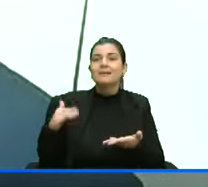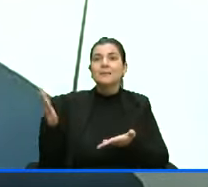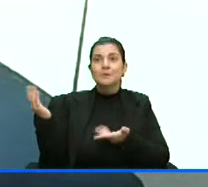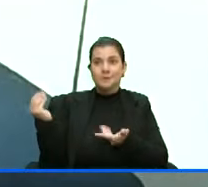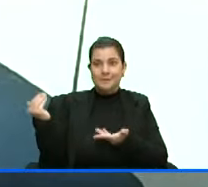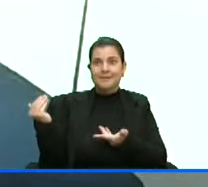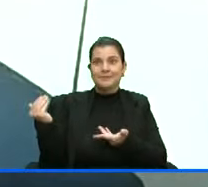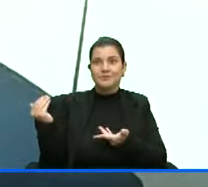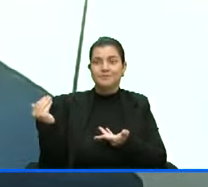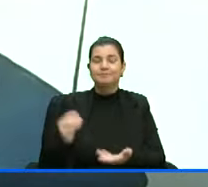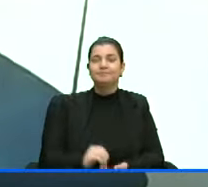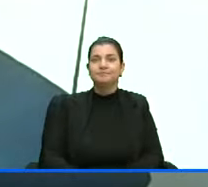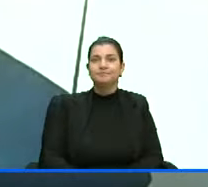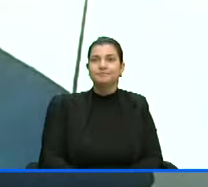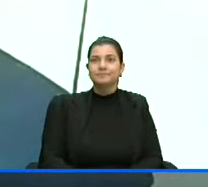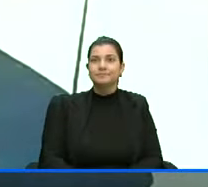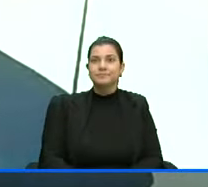naquele momento.